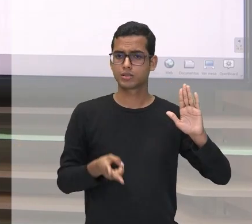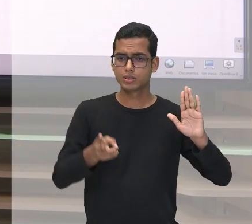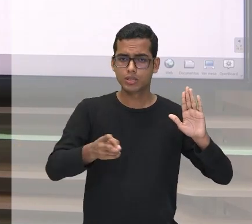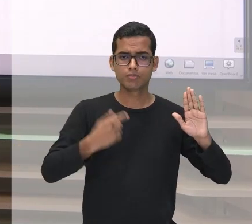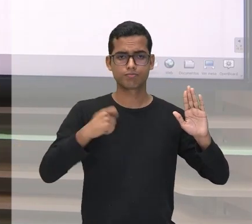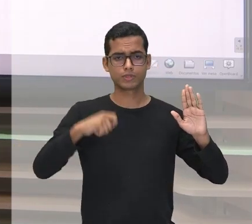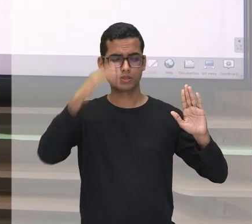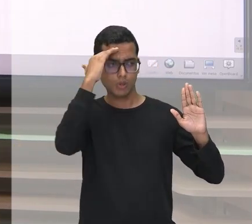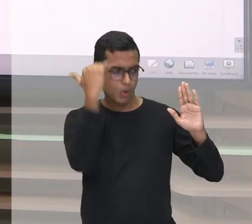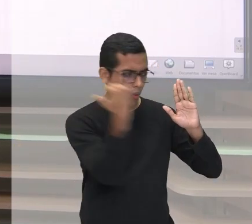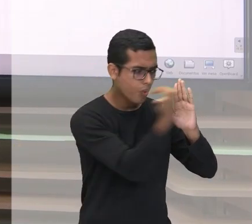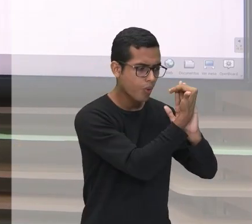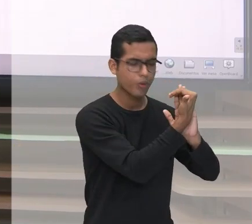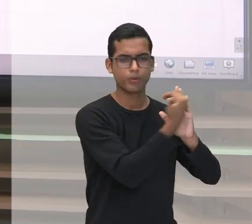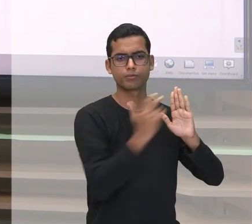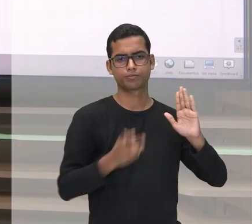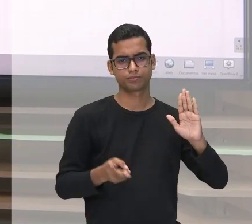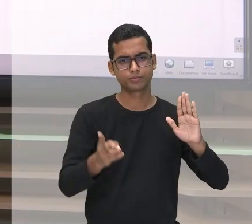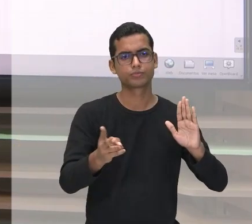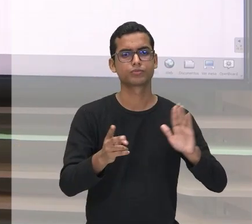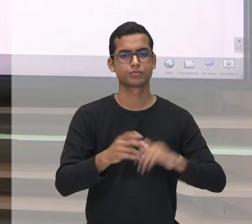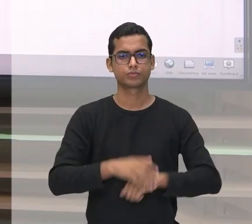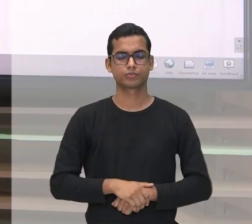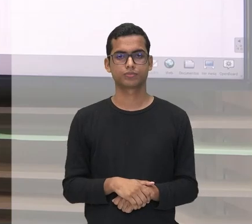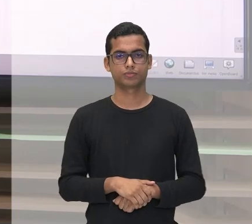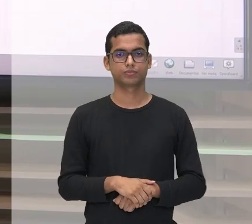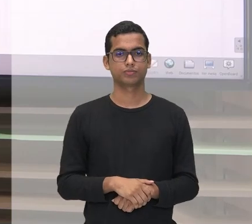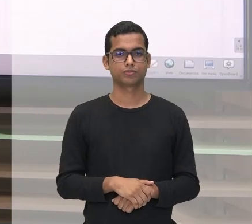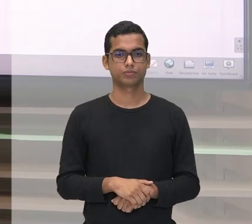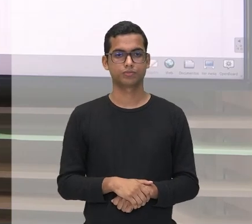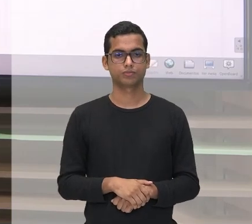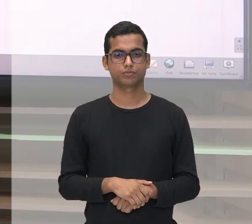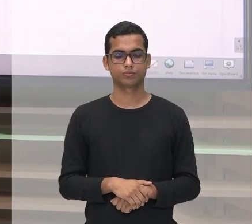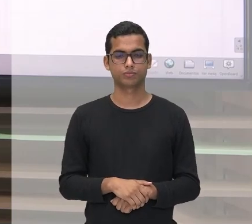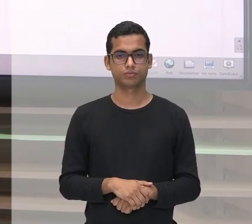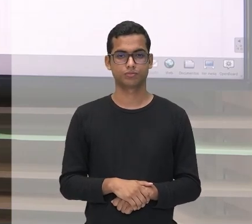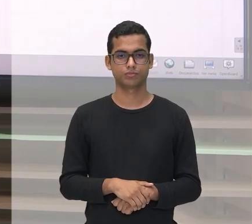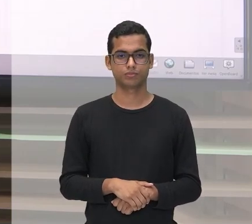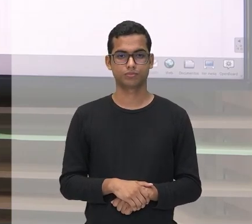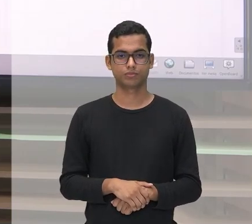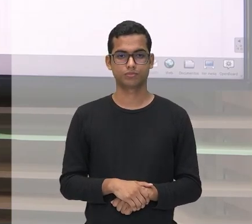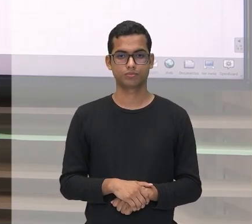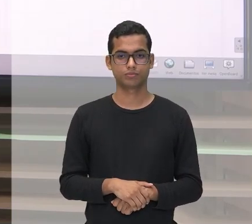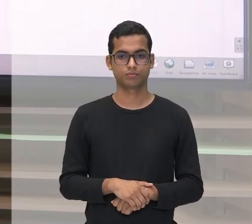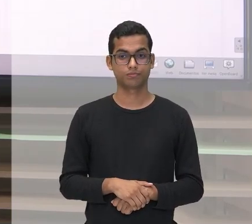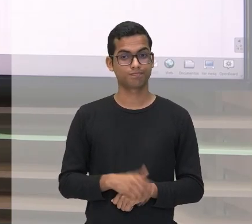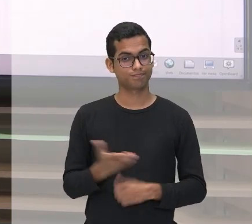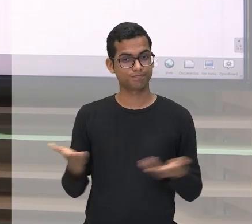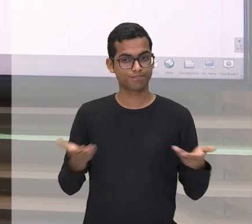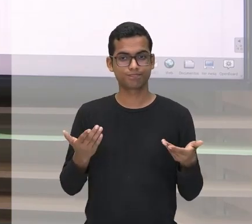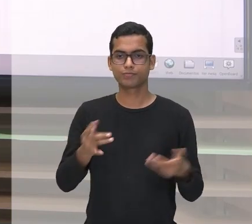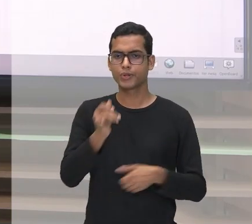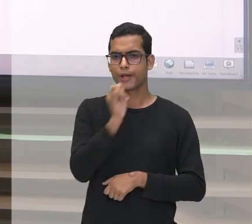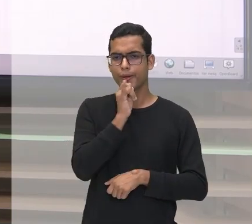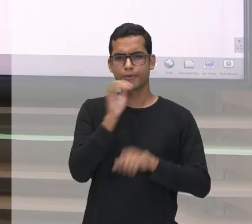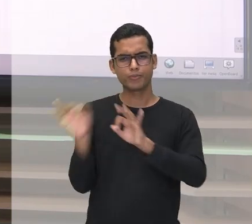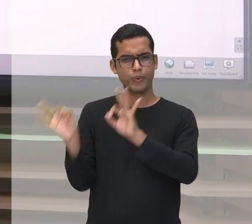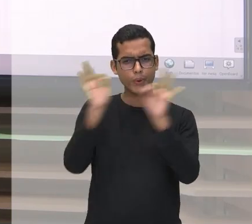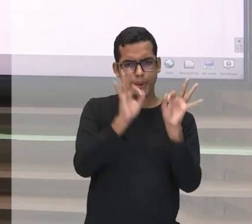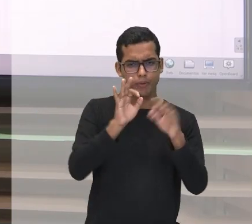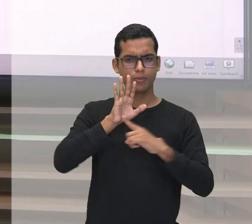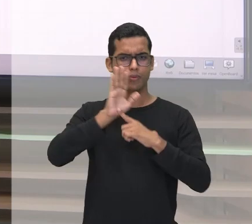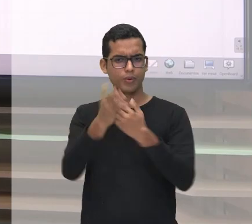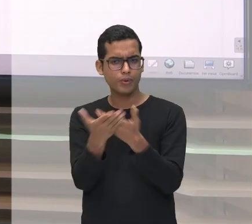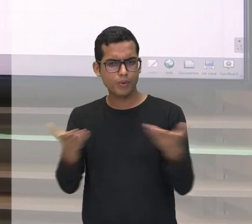obedecer essas regras, as quais o professor falou até aqui. Tudo bem? Então, vem comigo, porque agora eu vou fazer um exemplo, mostrando para você